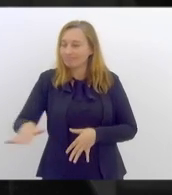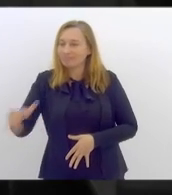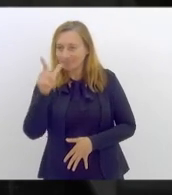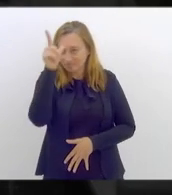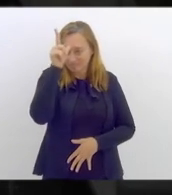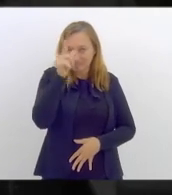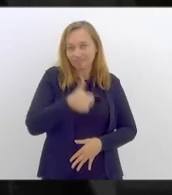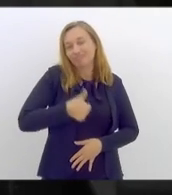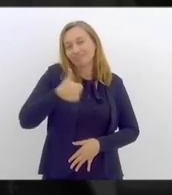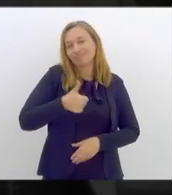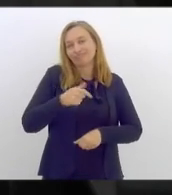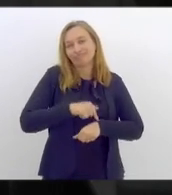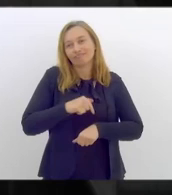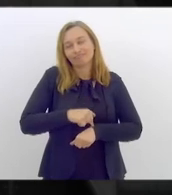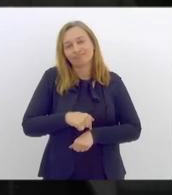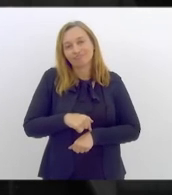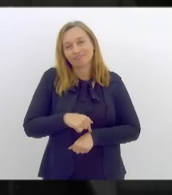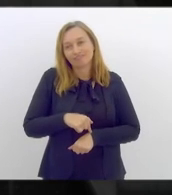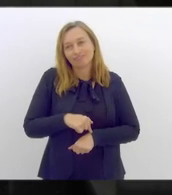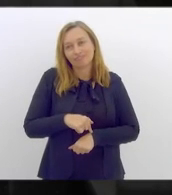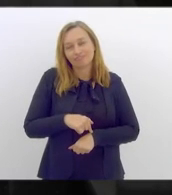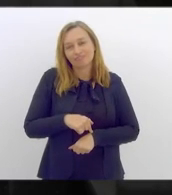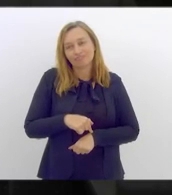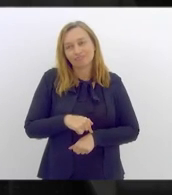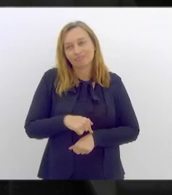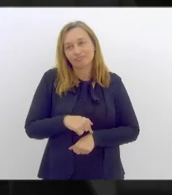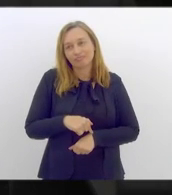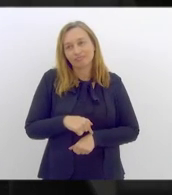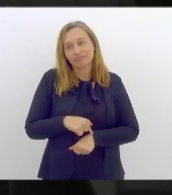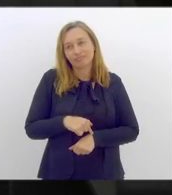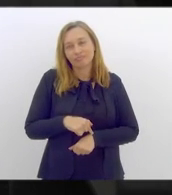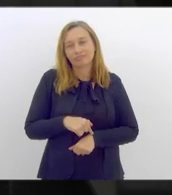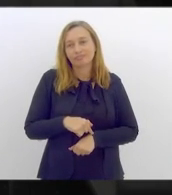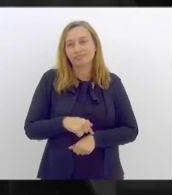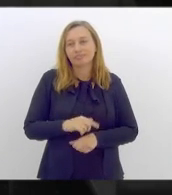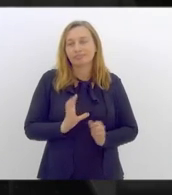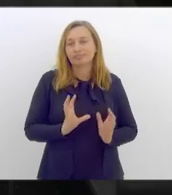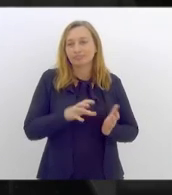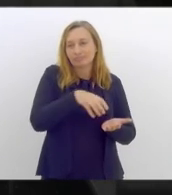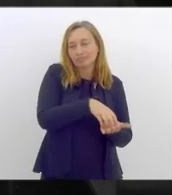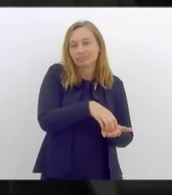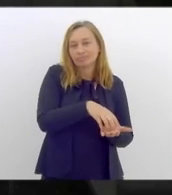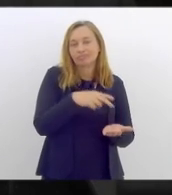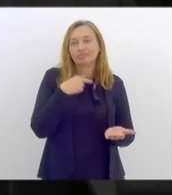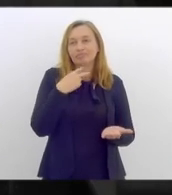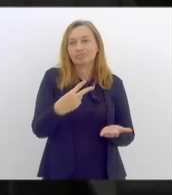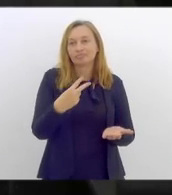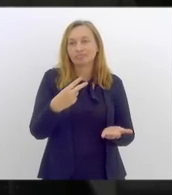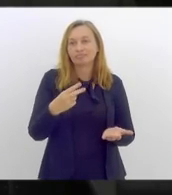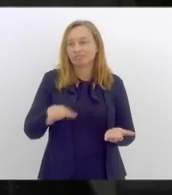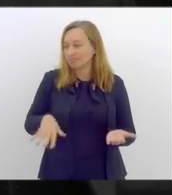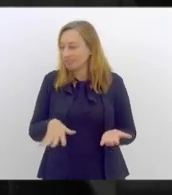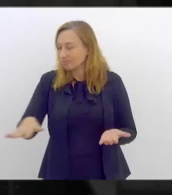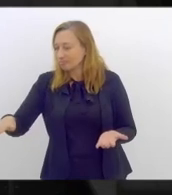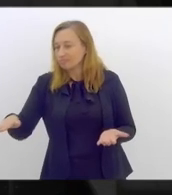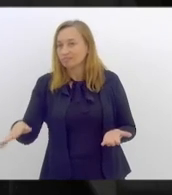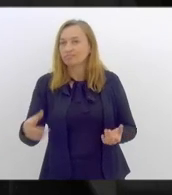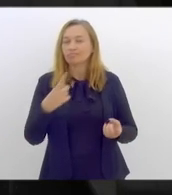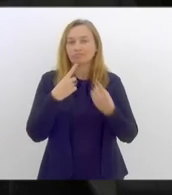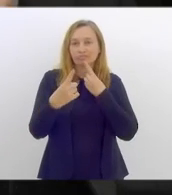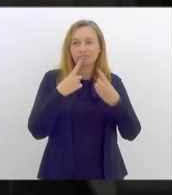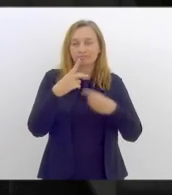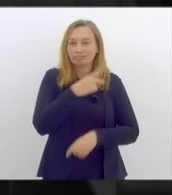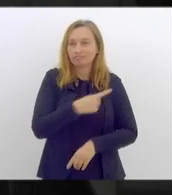seja o primeiro momento na sede do do Voz da comunidade com as com diálogo entre o presidente Lula